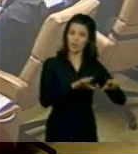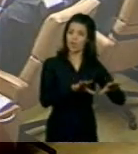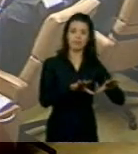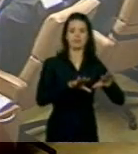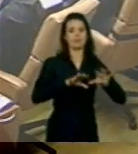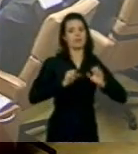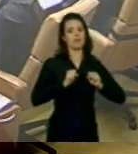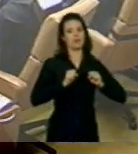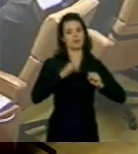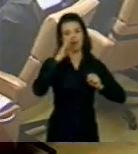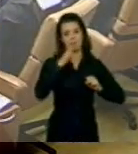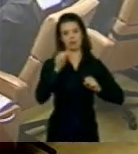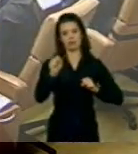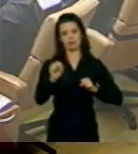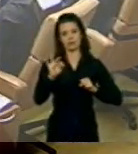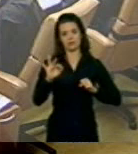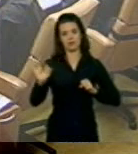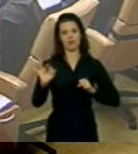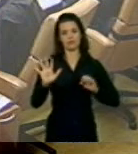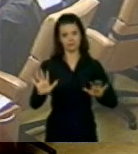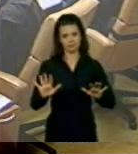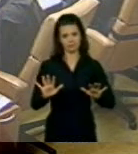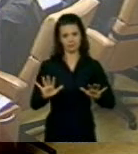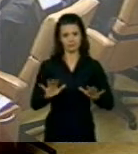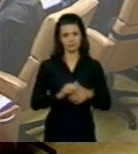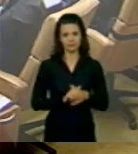de processo penal instaurado contra um de seus membros.